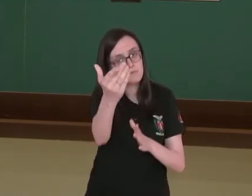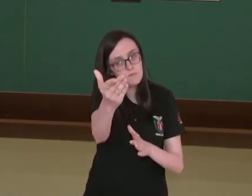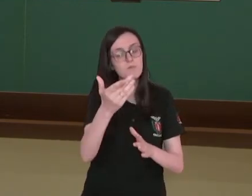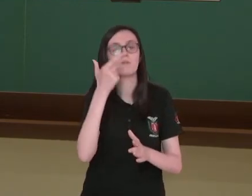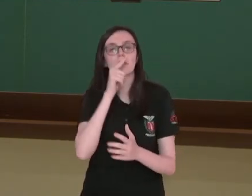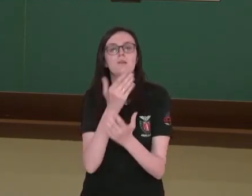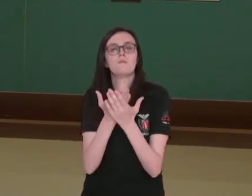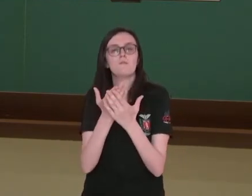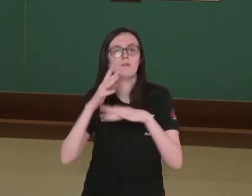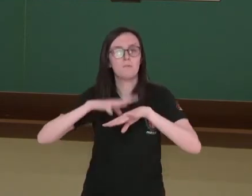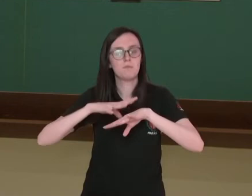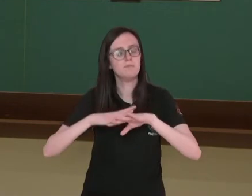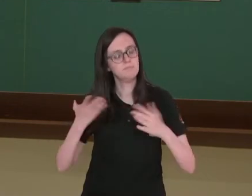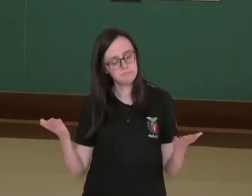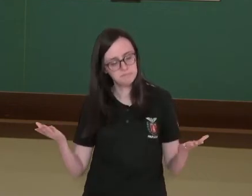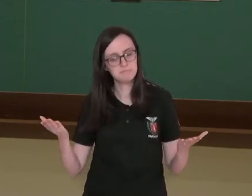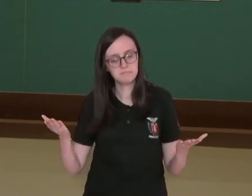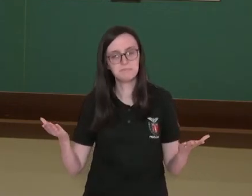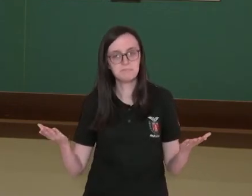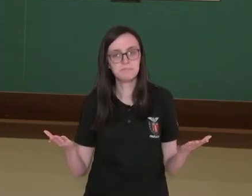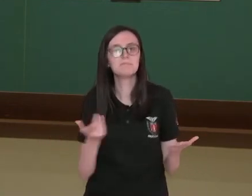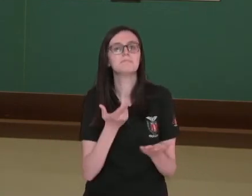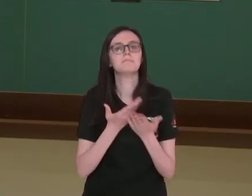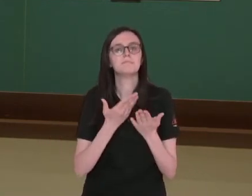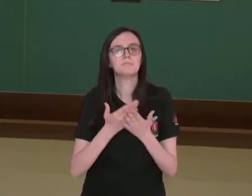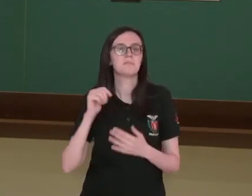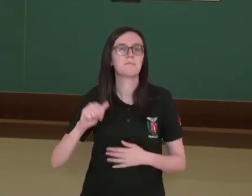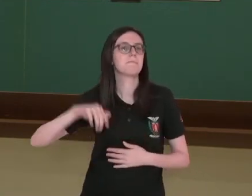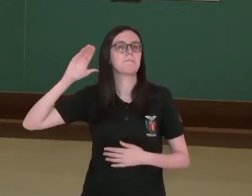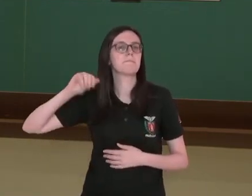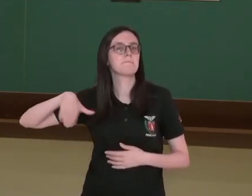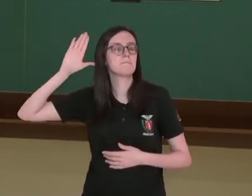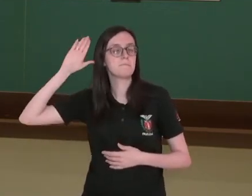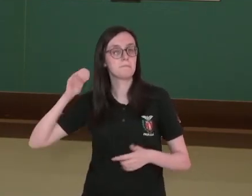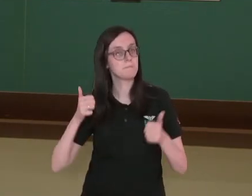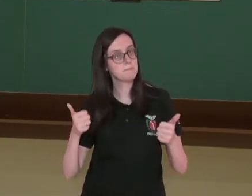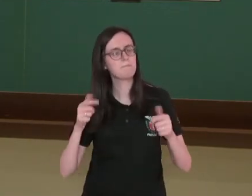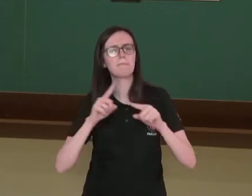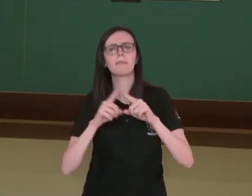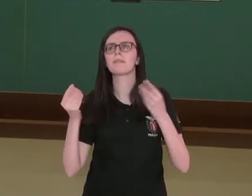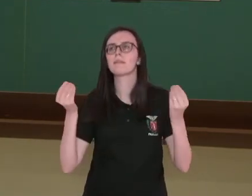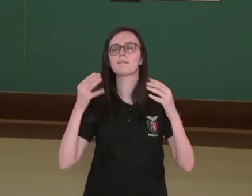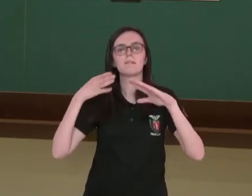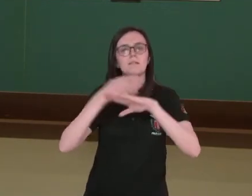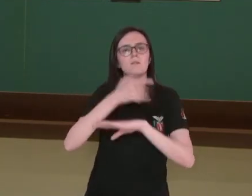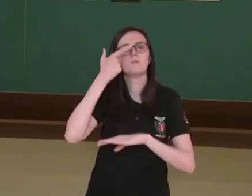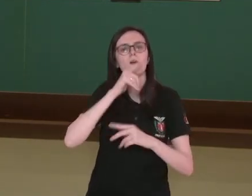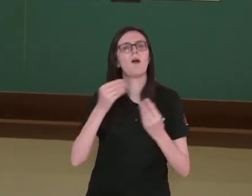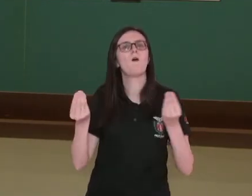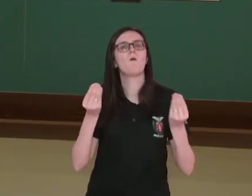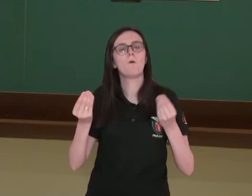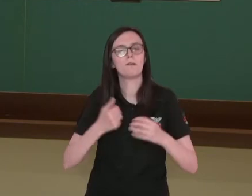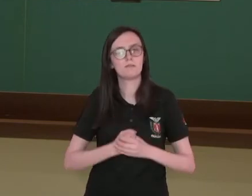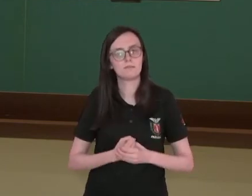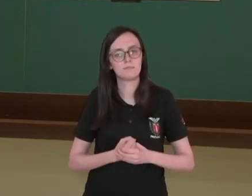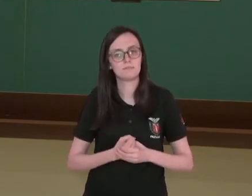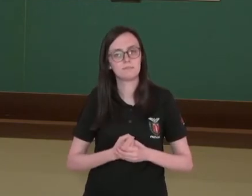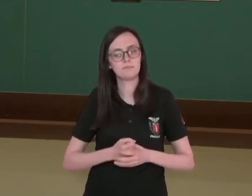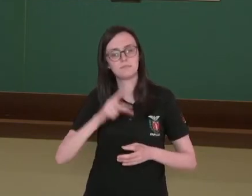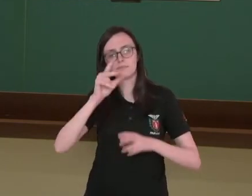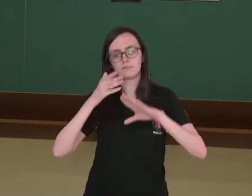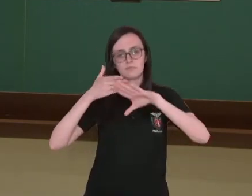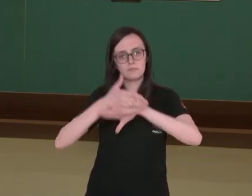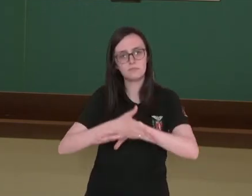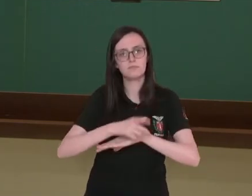estudar matemática, isso mesmo, aprender ainda mais, tá? Mas como que eu acesso essa plataforma? Você vai acessar